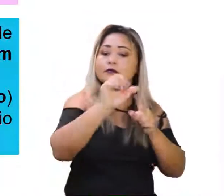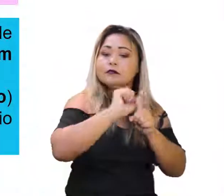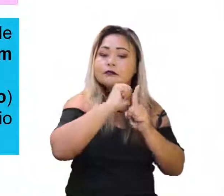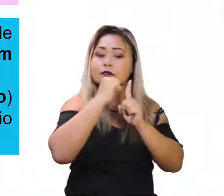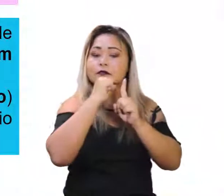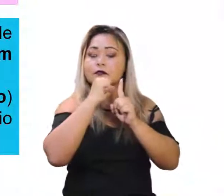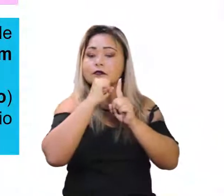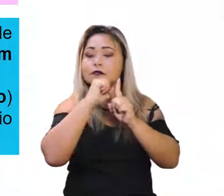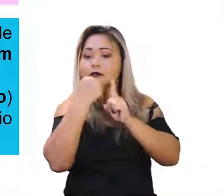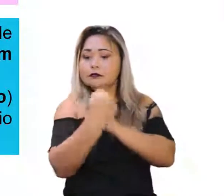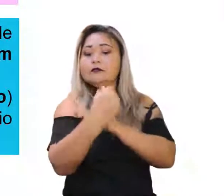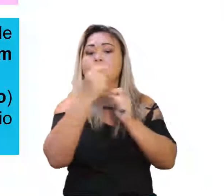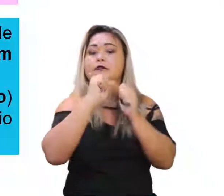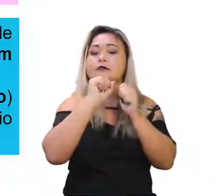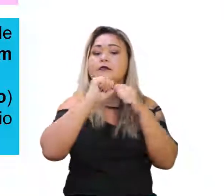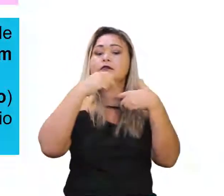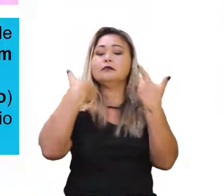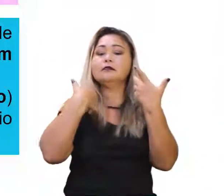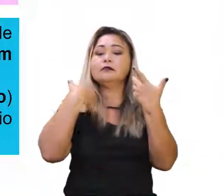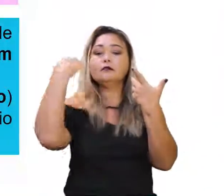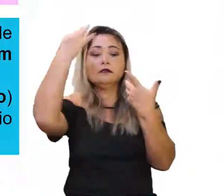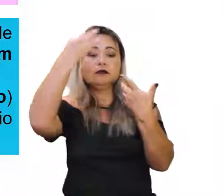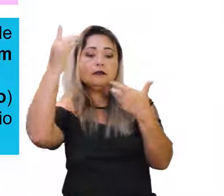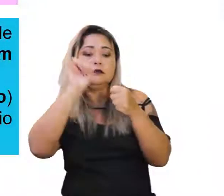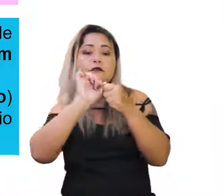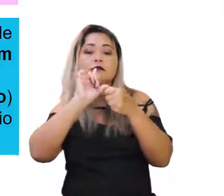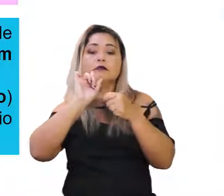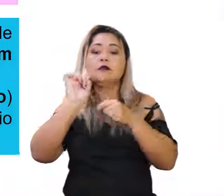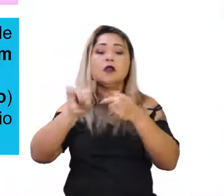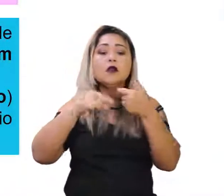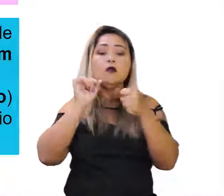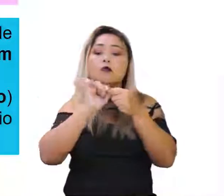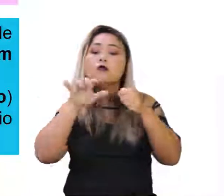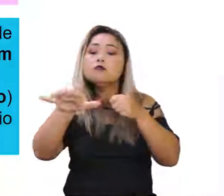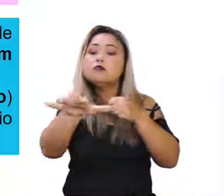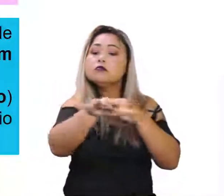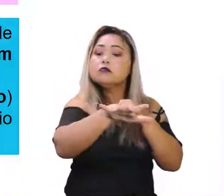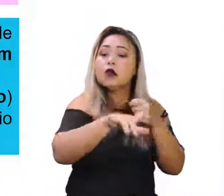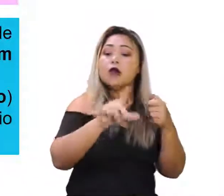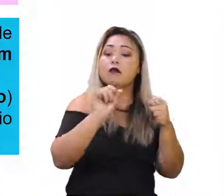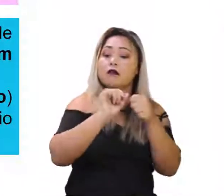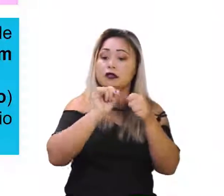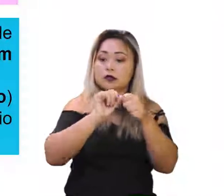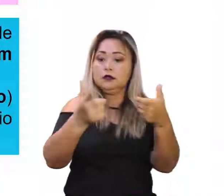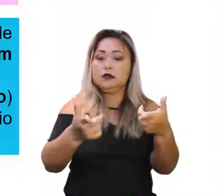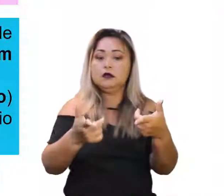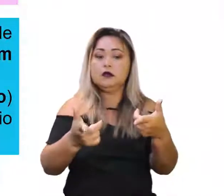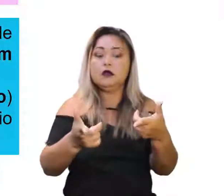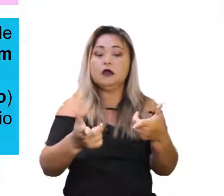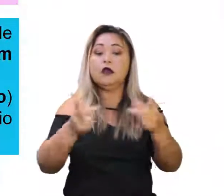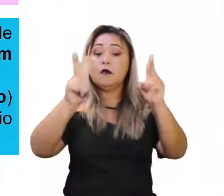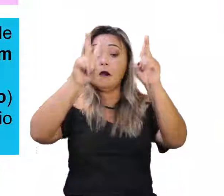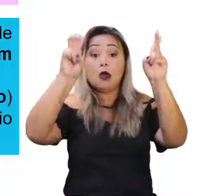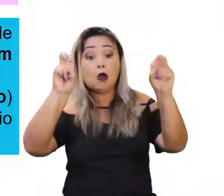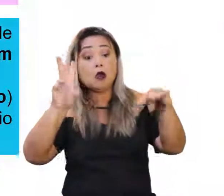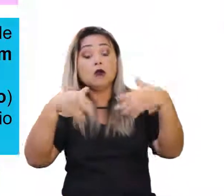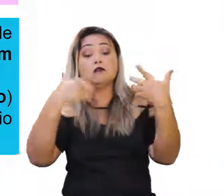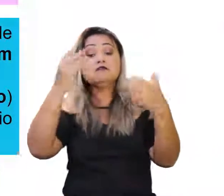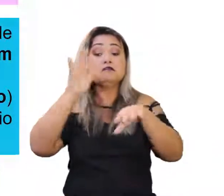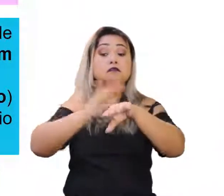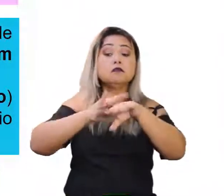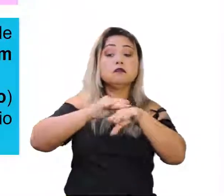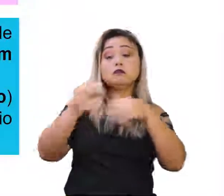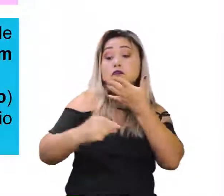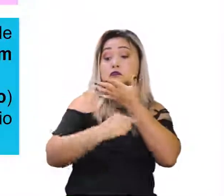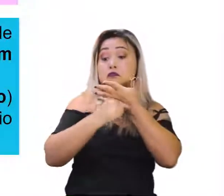circunstâncias que pode ser físicas, sociais, espirituais, em que se situa a ação. pelo tema, a ideia